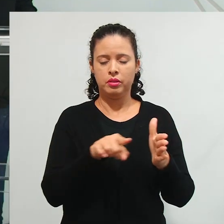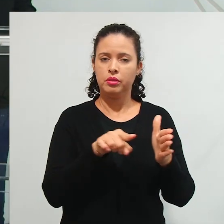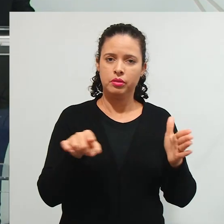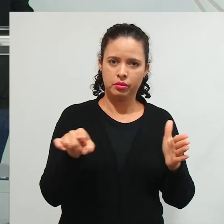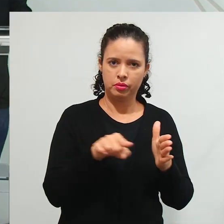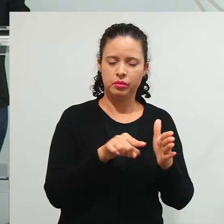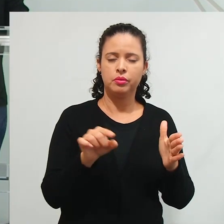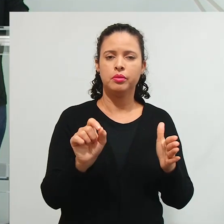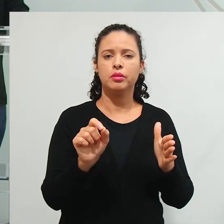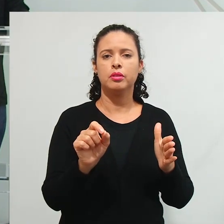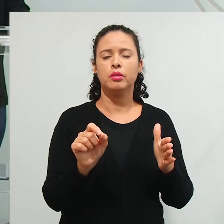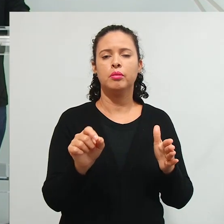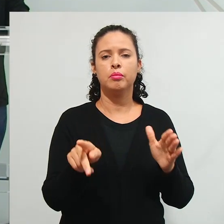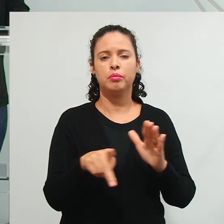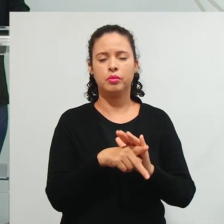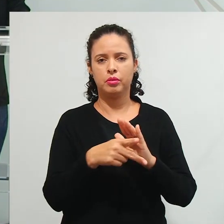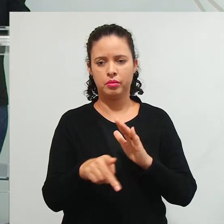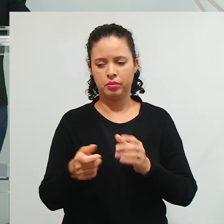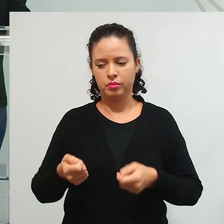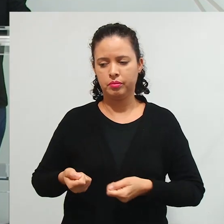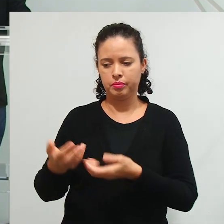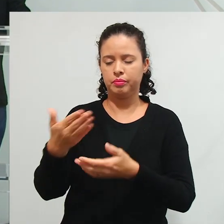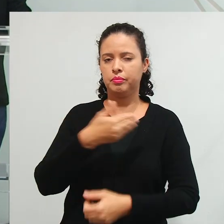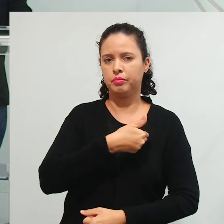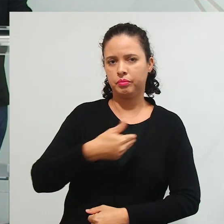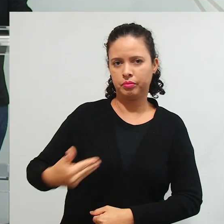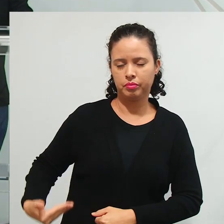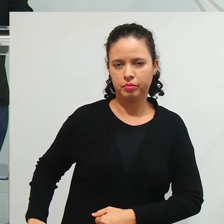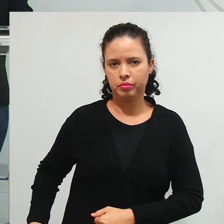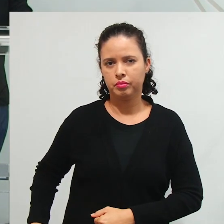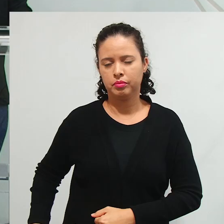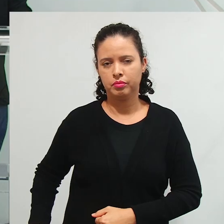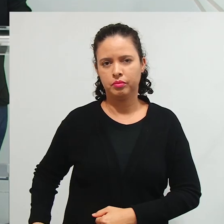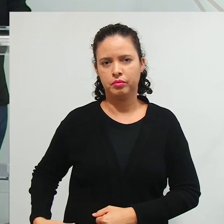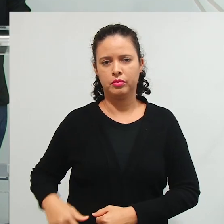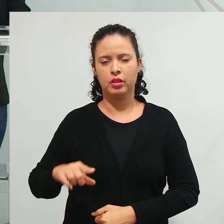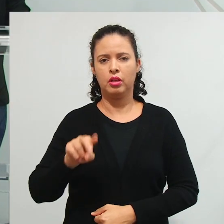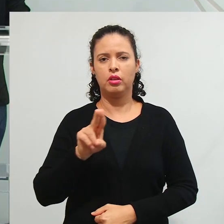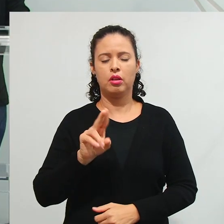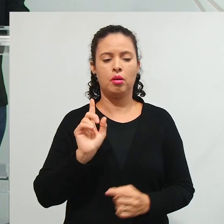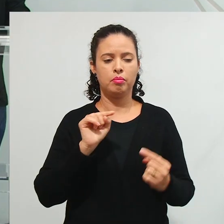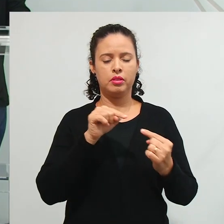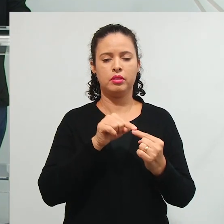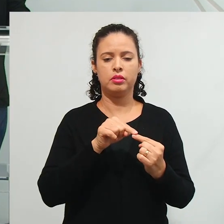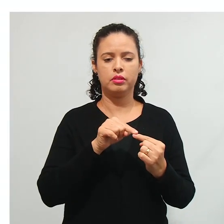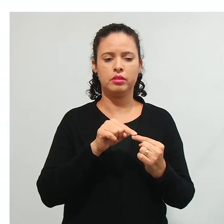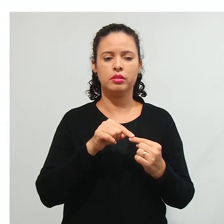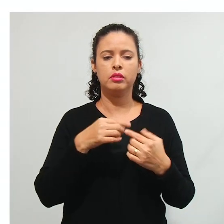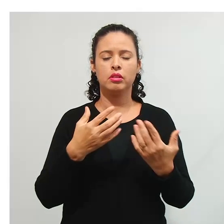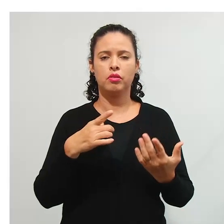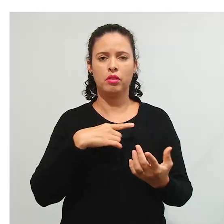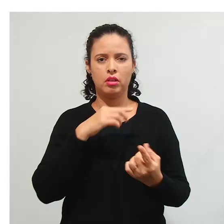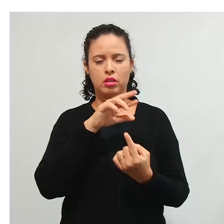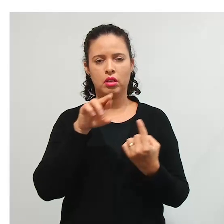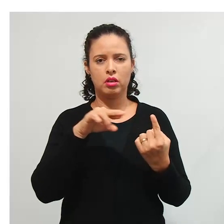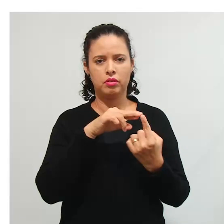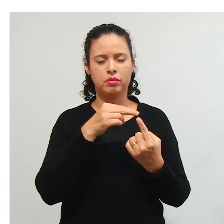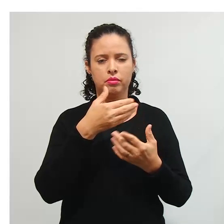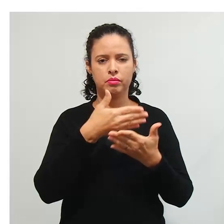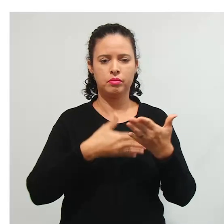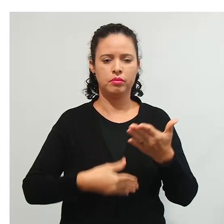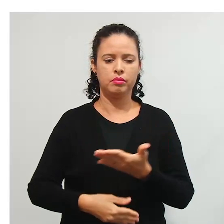último estágio da despesa pública da fase de execução. Bom, aqui nós temos